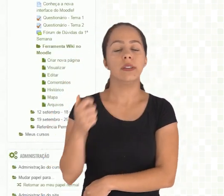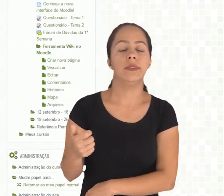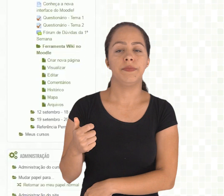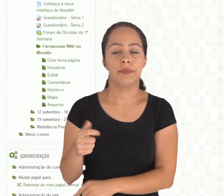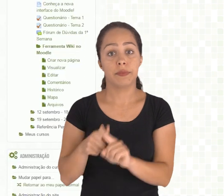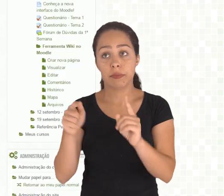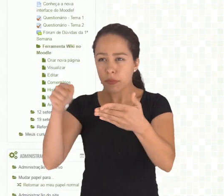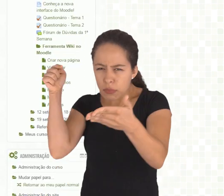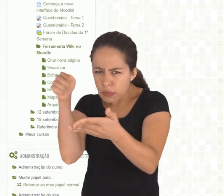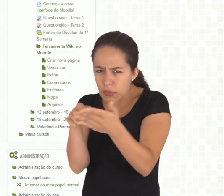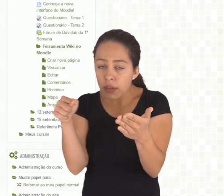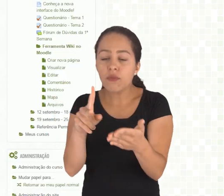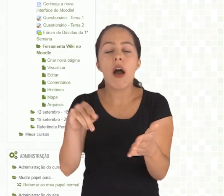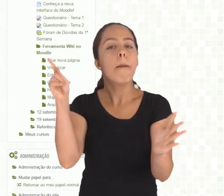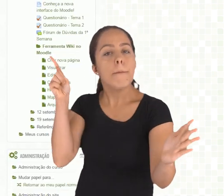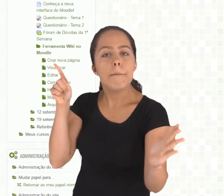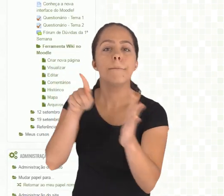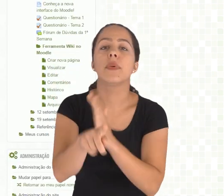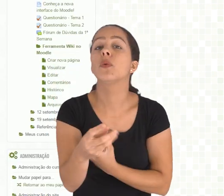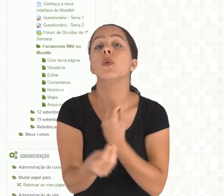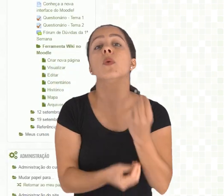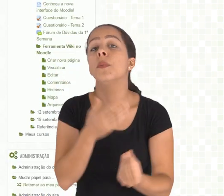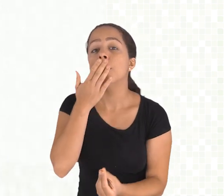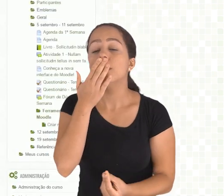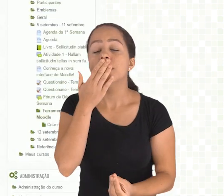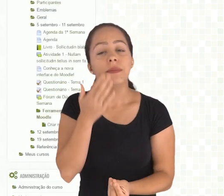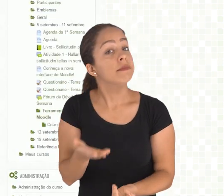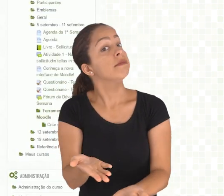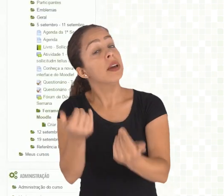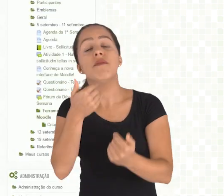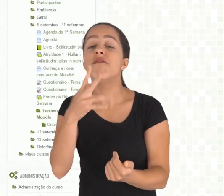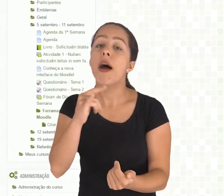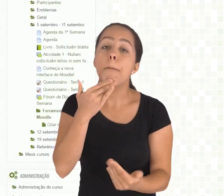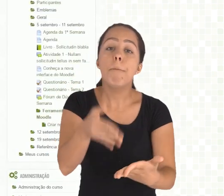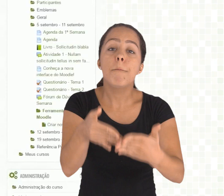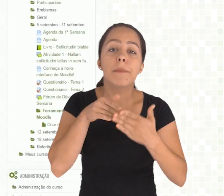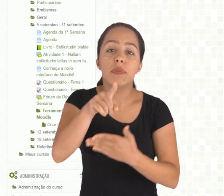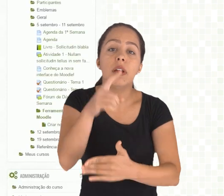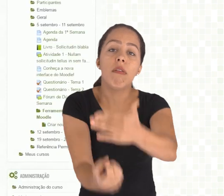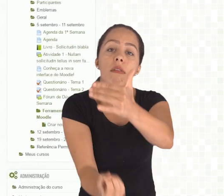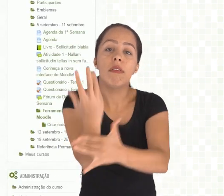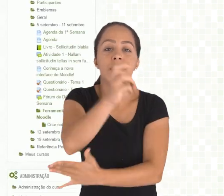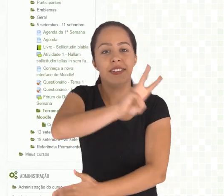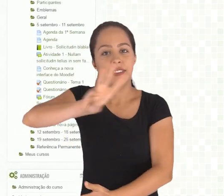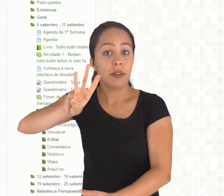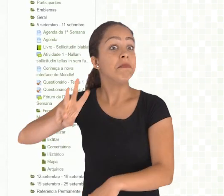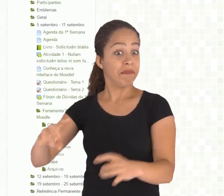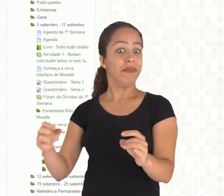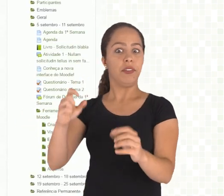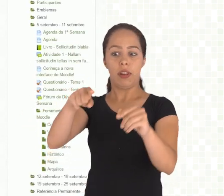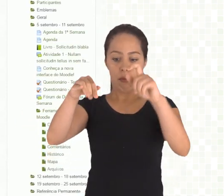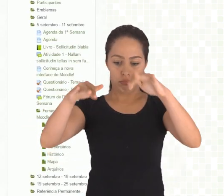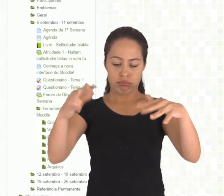página que ainda não existe mas ao clicar neste link ele já vai te perguntar qual o formato e já vai mandar